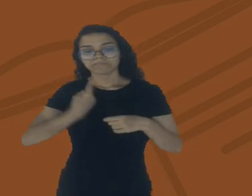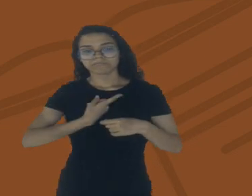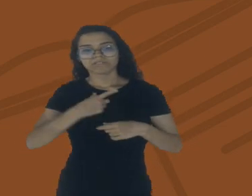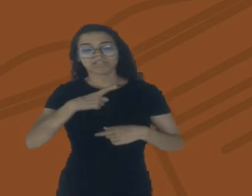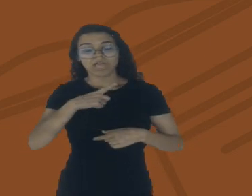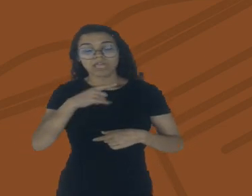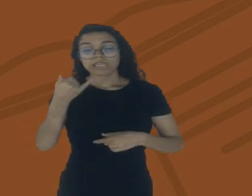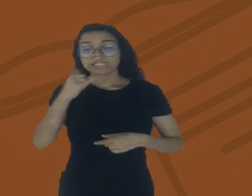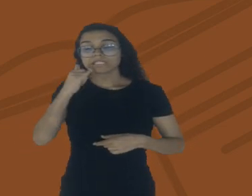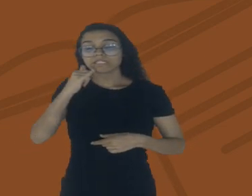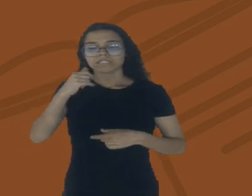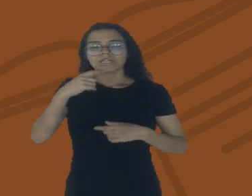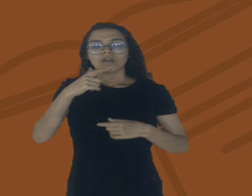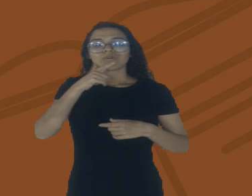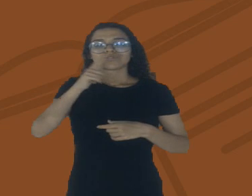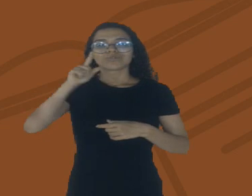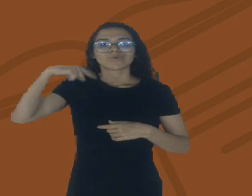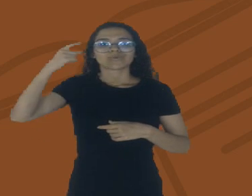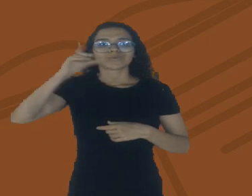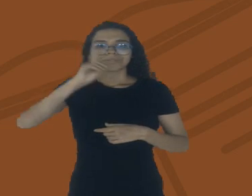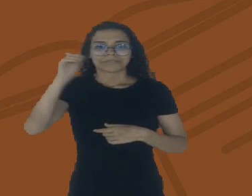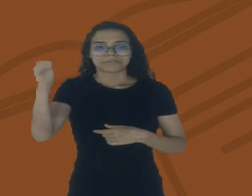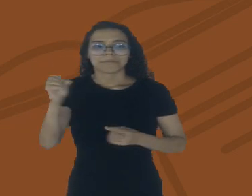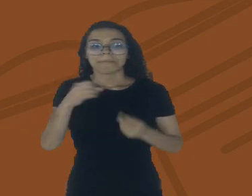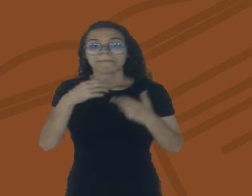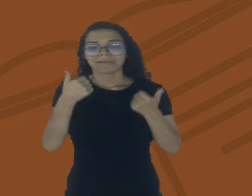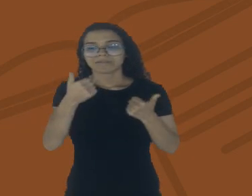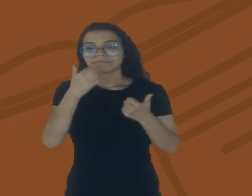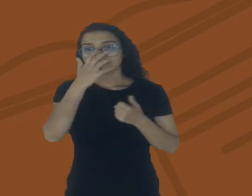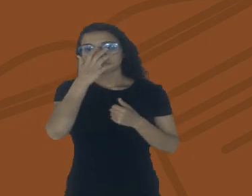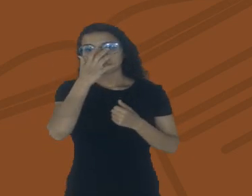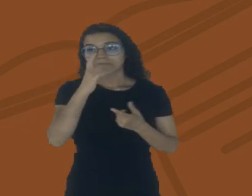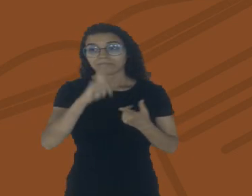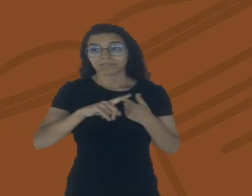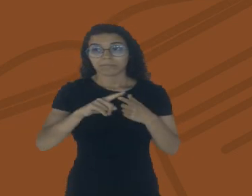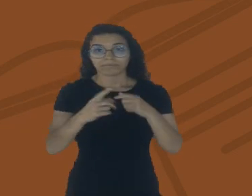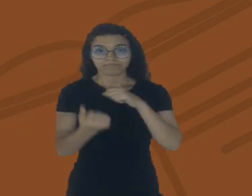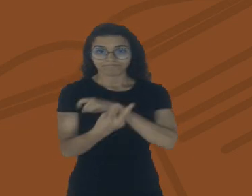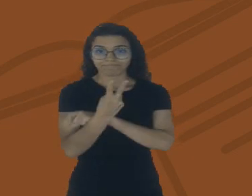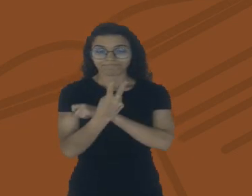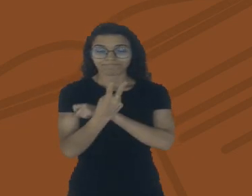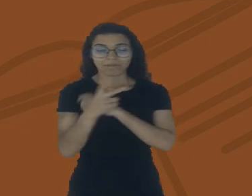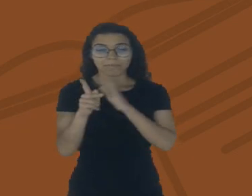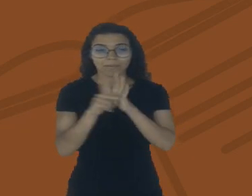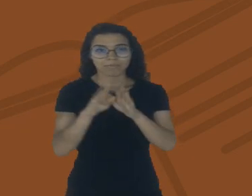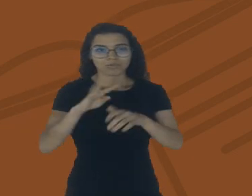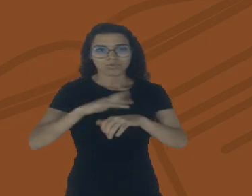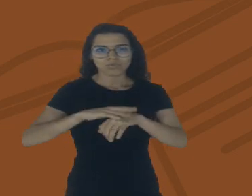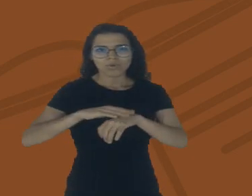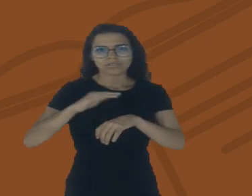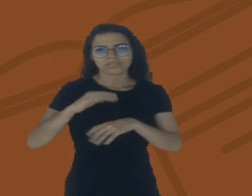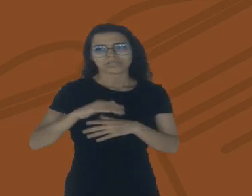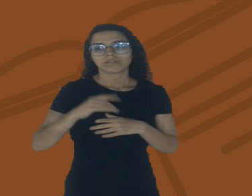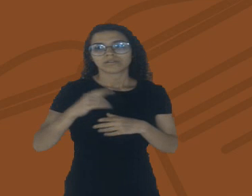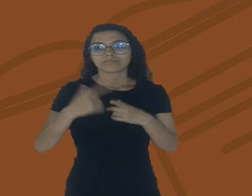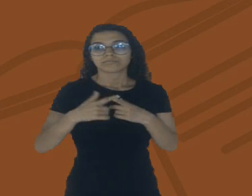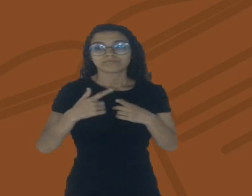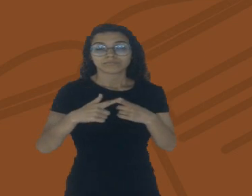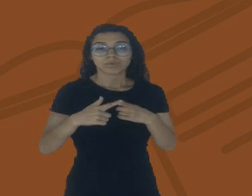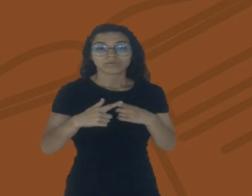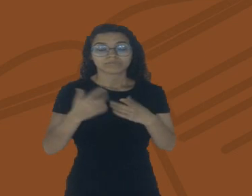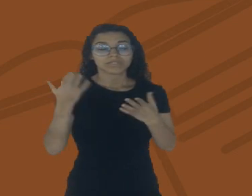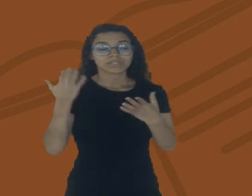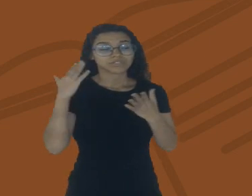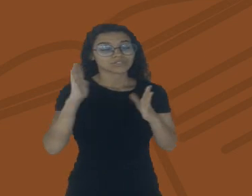para as atividades do dia seguinte. A imunidade, ela também está relacionada com essa questão do sono, porque, como foi